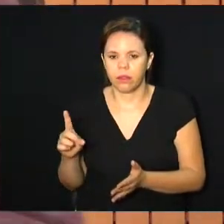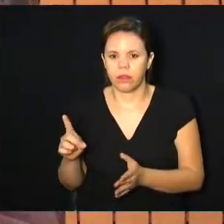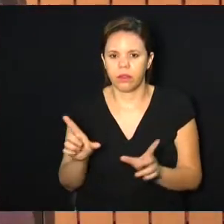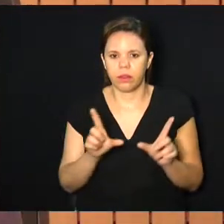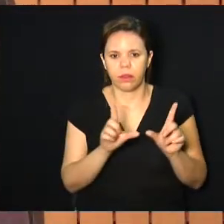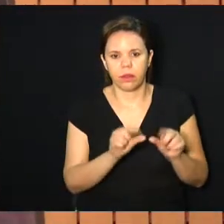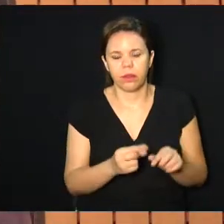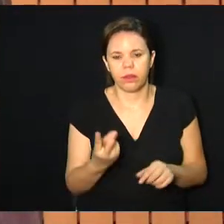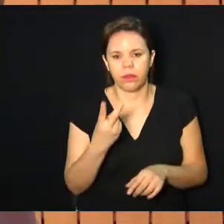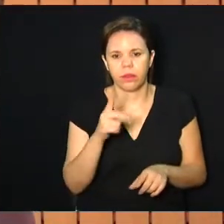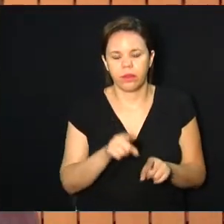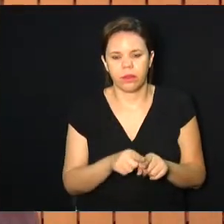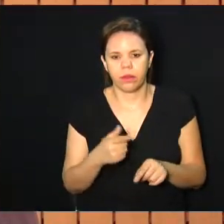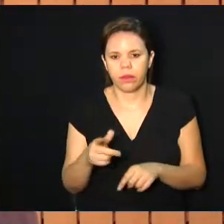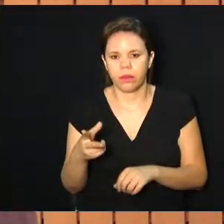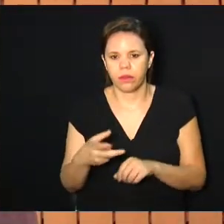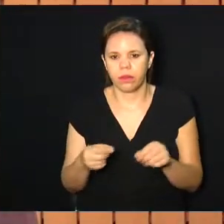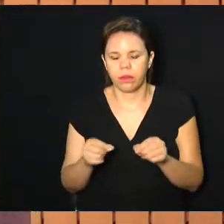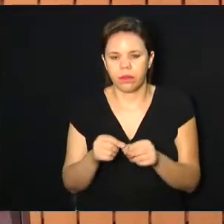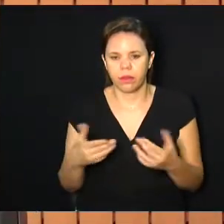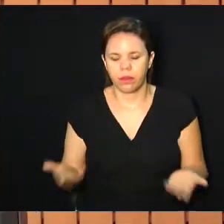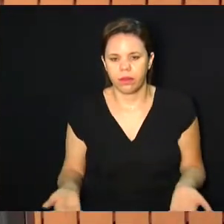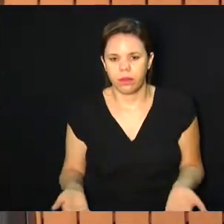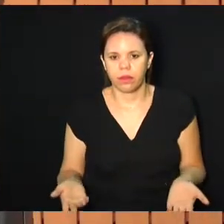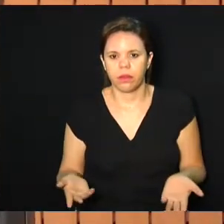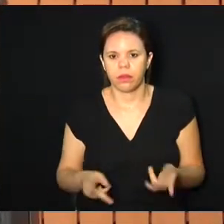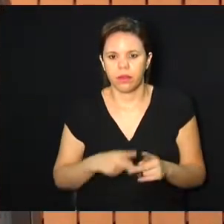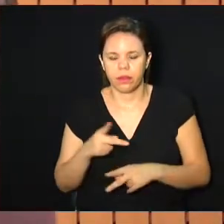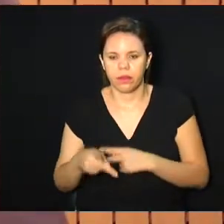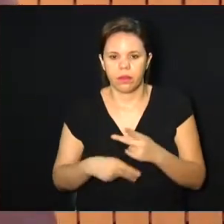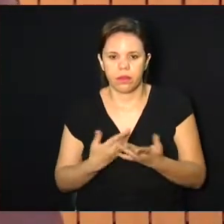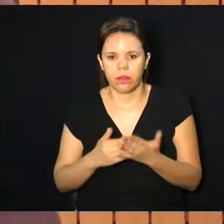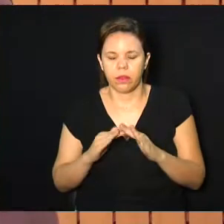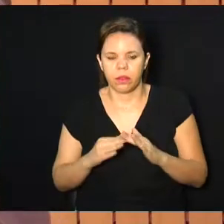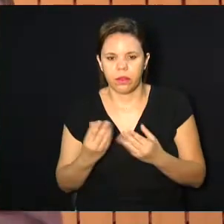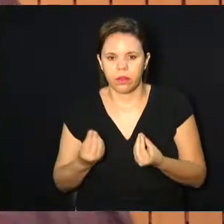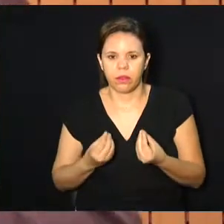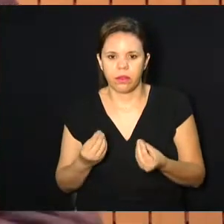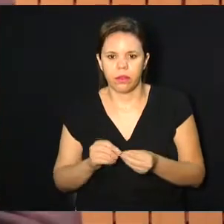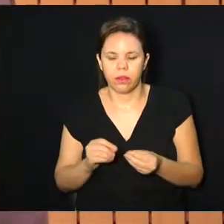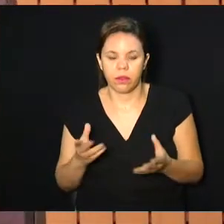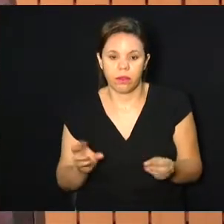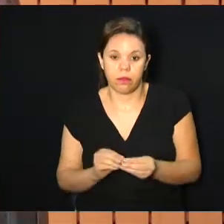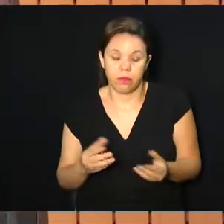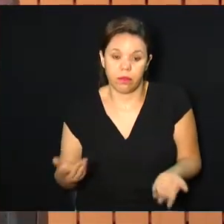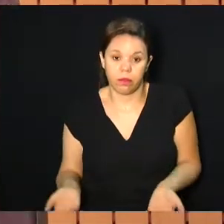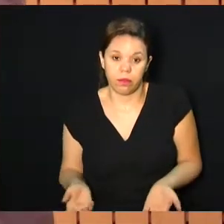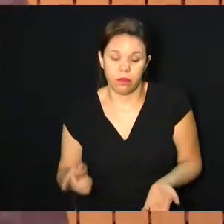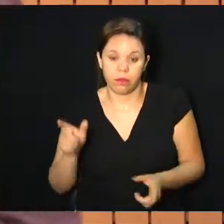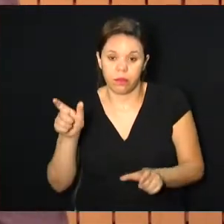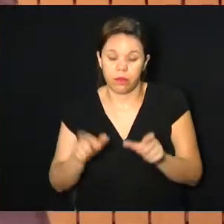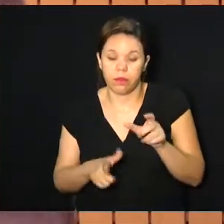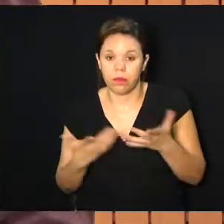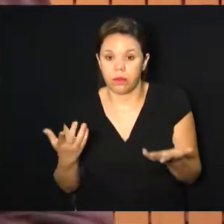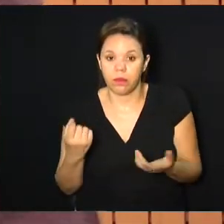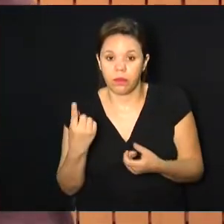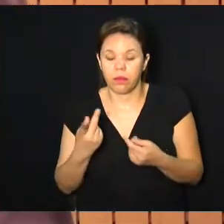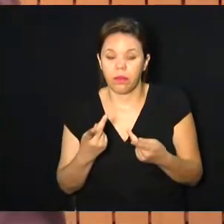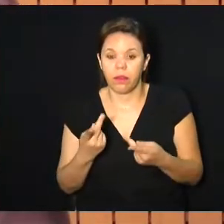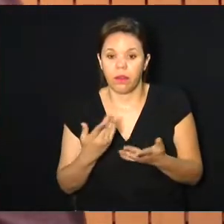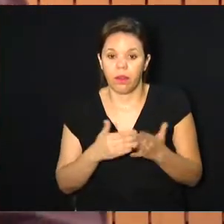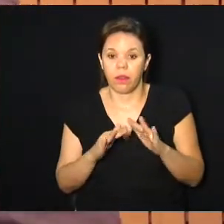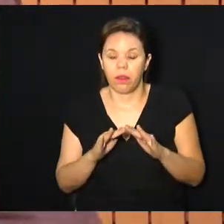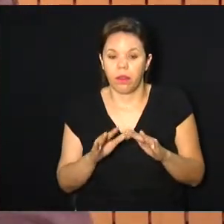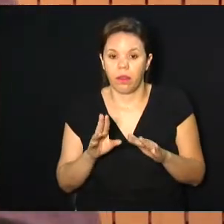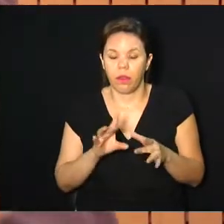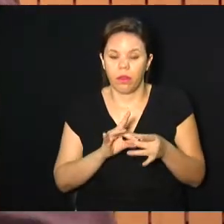muito o custo. Não tem um aplicador, né? E aí assessorou as escolas como que aplicava, enfim, usou as escolas e algumas empresas como um